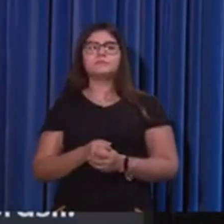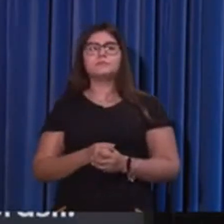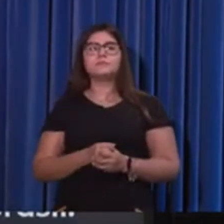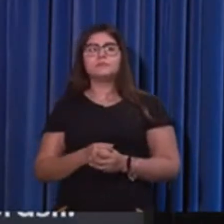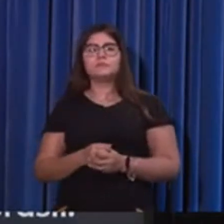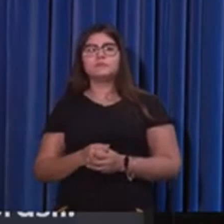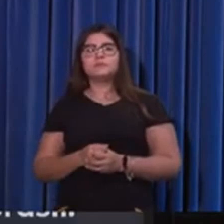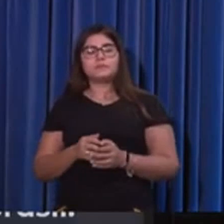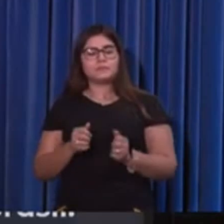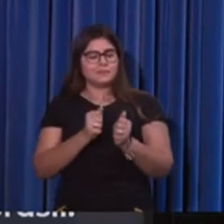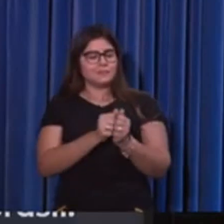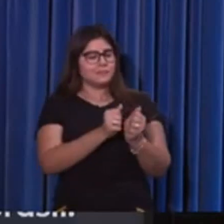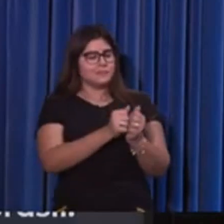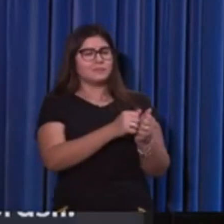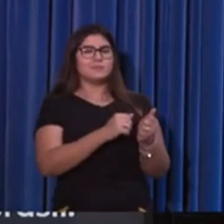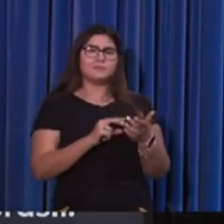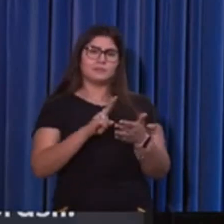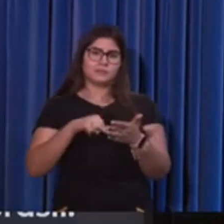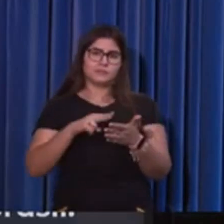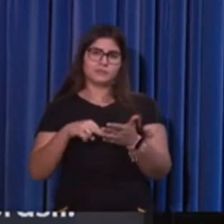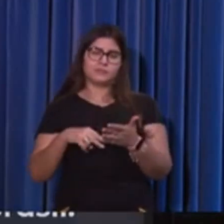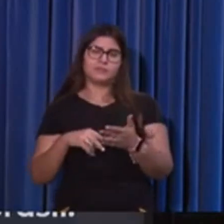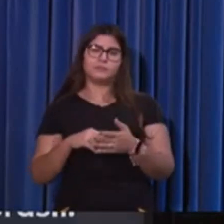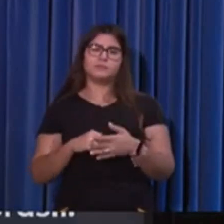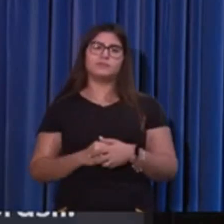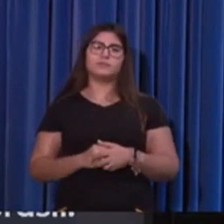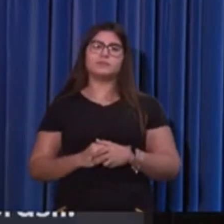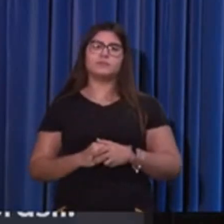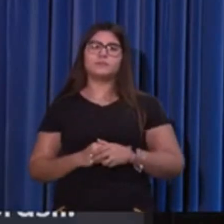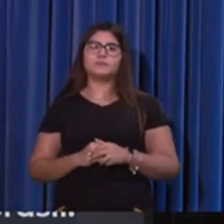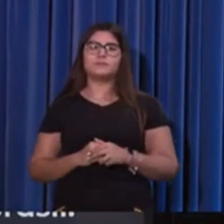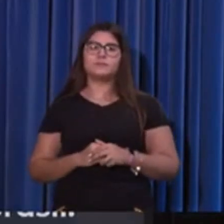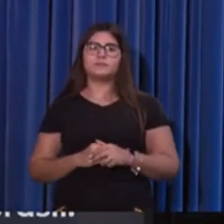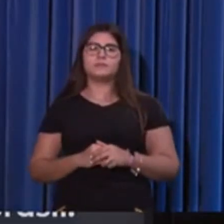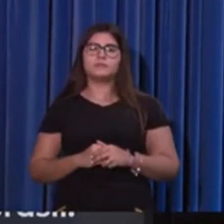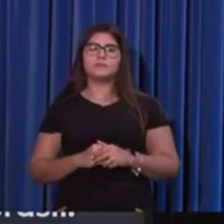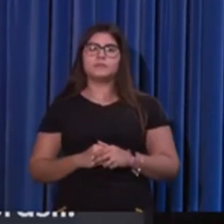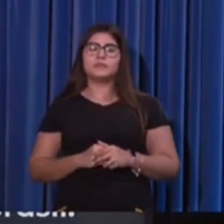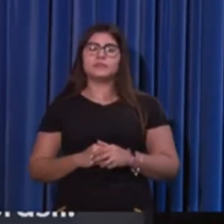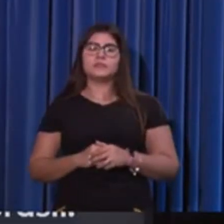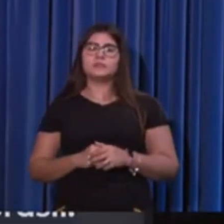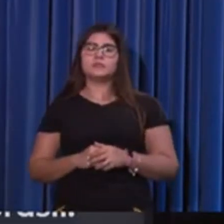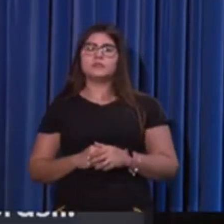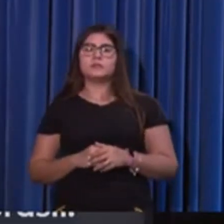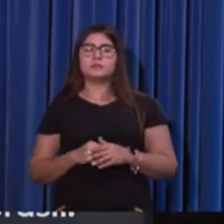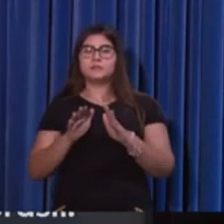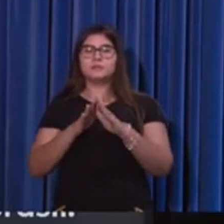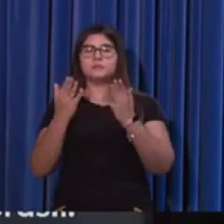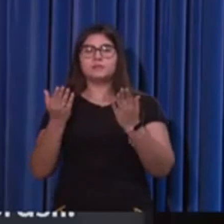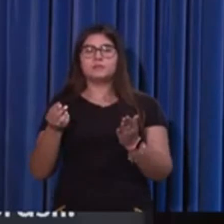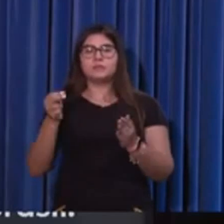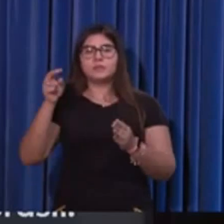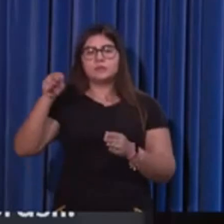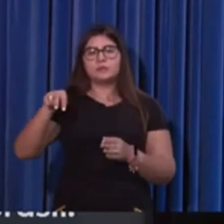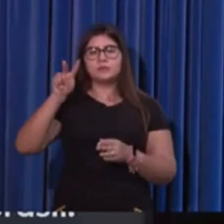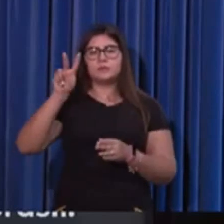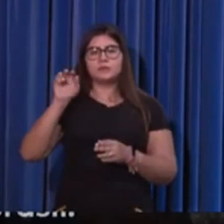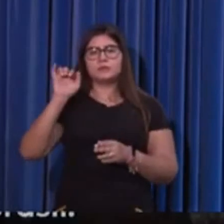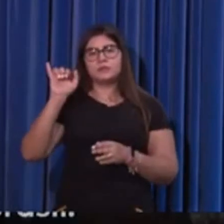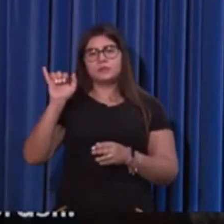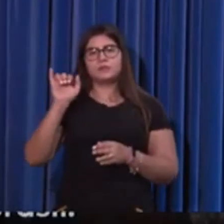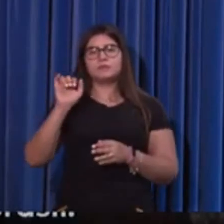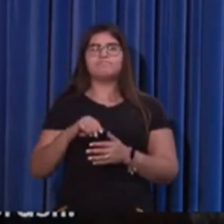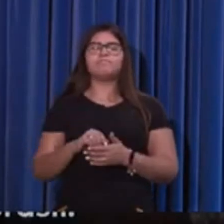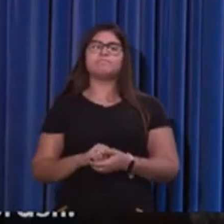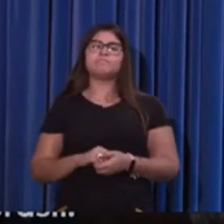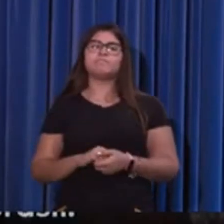farei, apesar de ter no boletim a versão NVI, aqui agora nós não temos esta